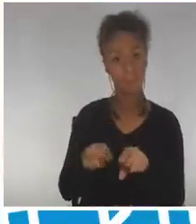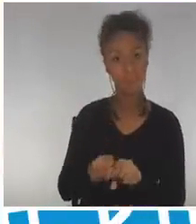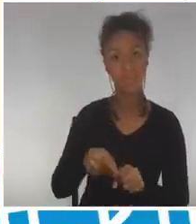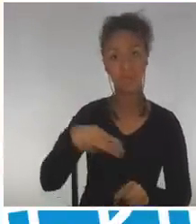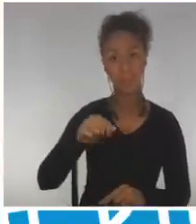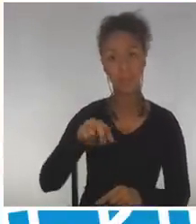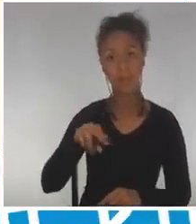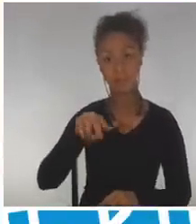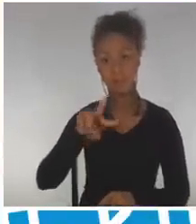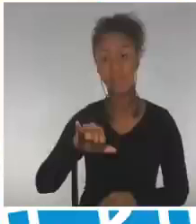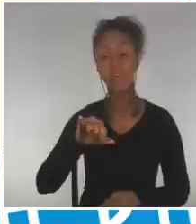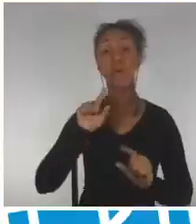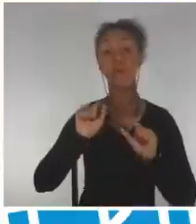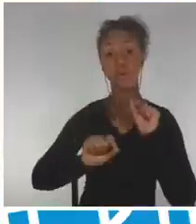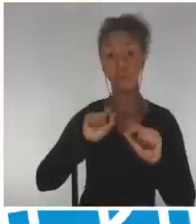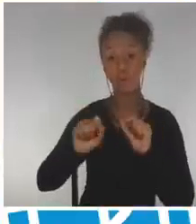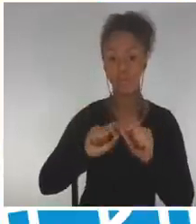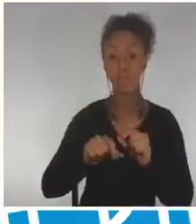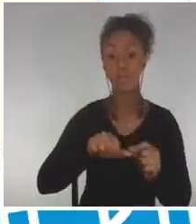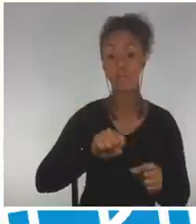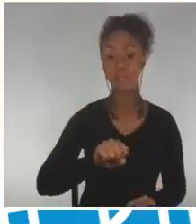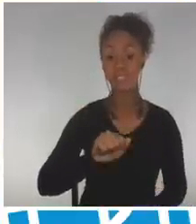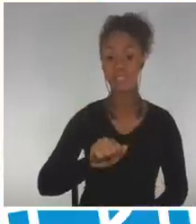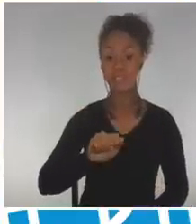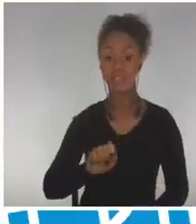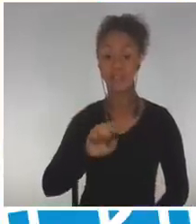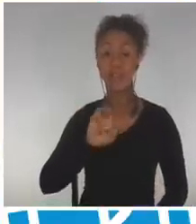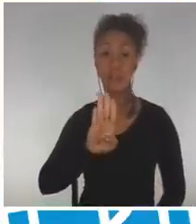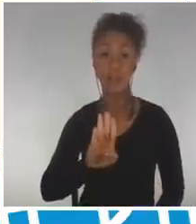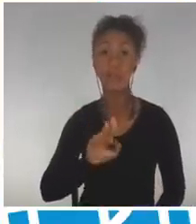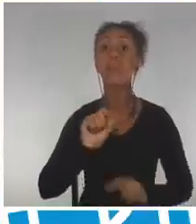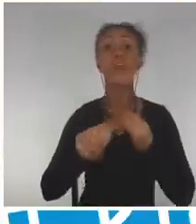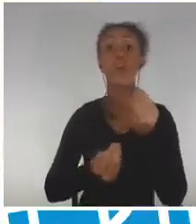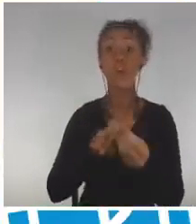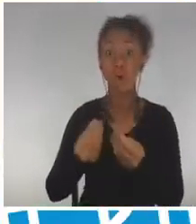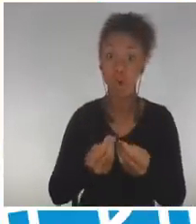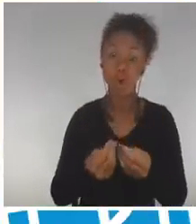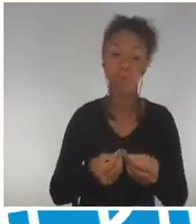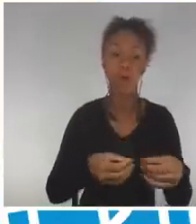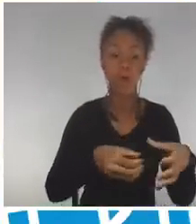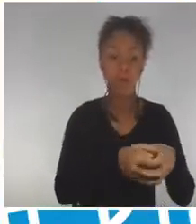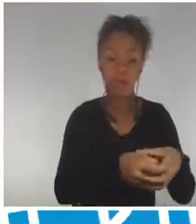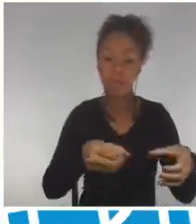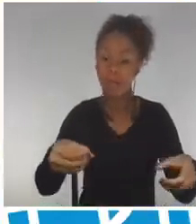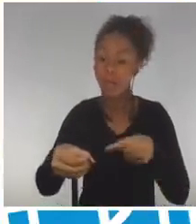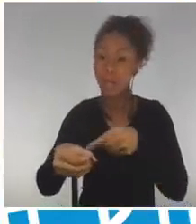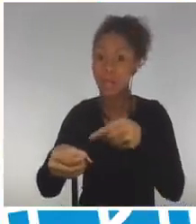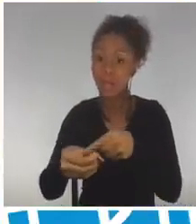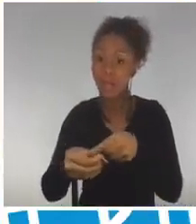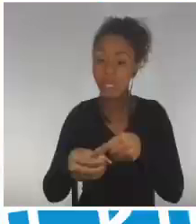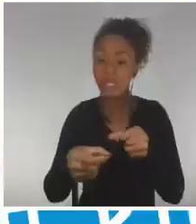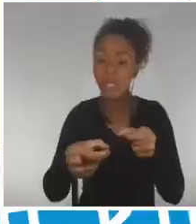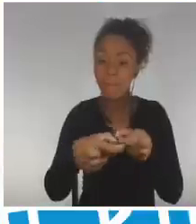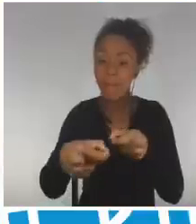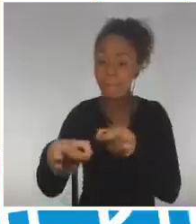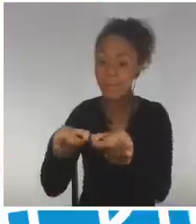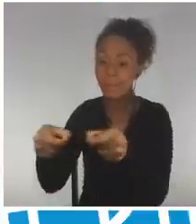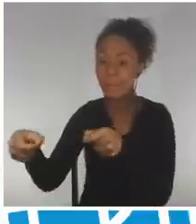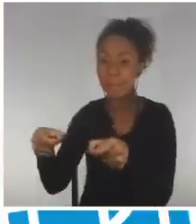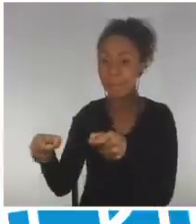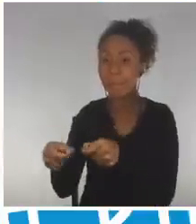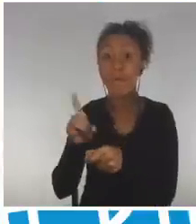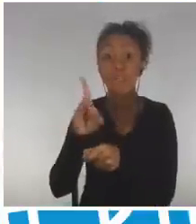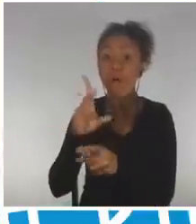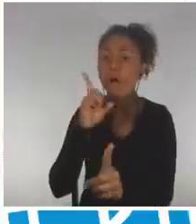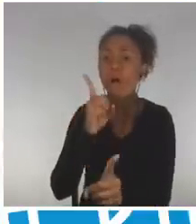amostral. Se o SAEB for censitário, ele é apenas diagnóstico. Se a gente quer